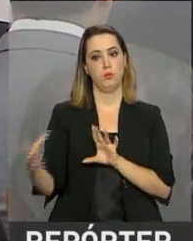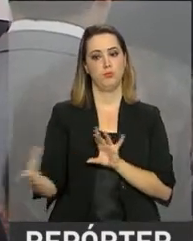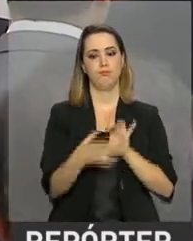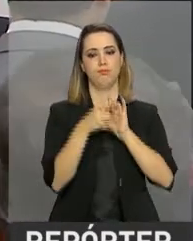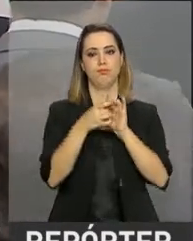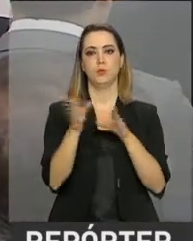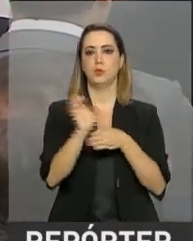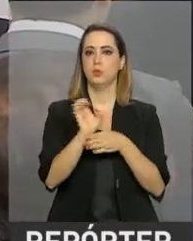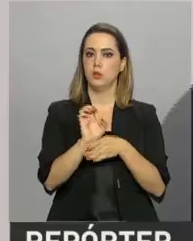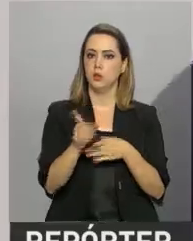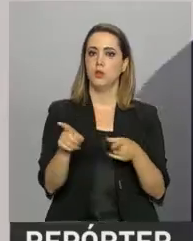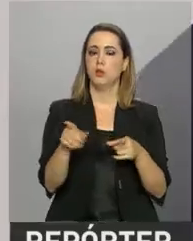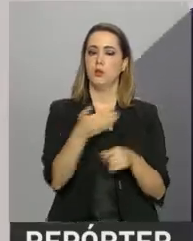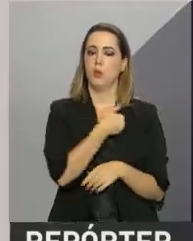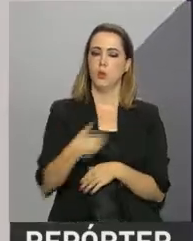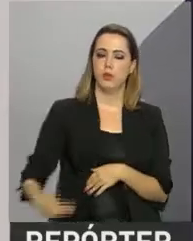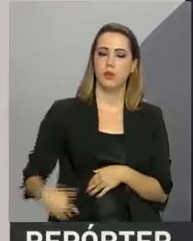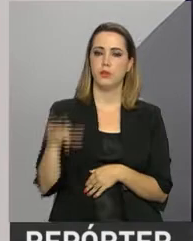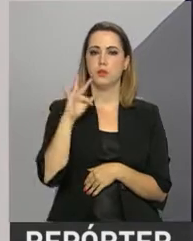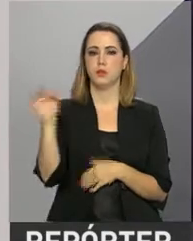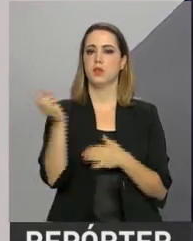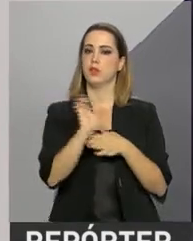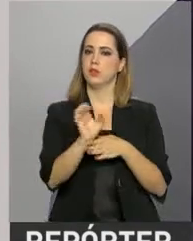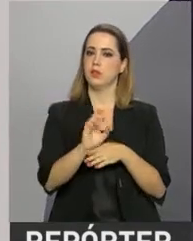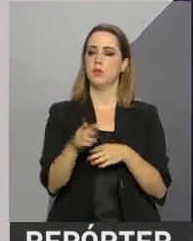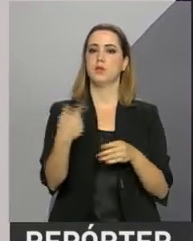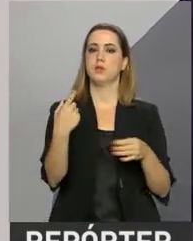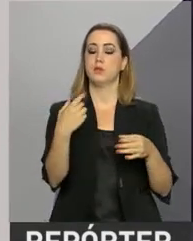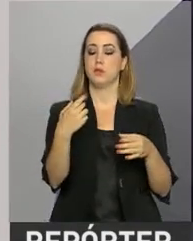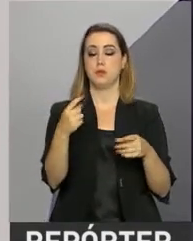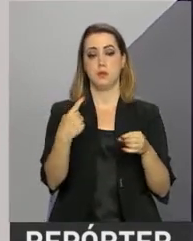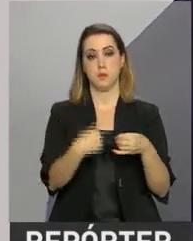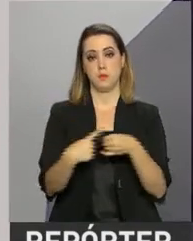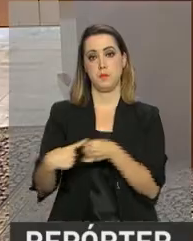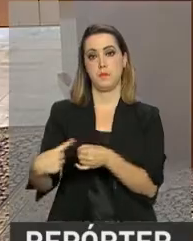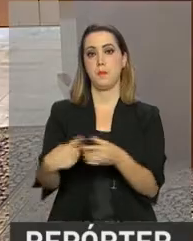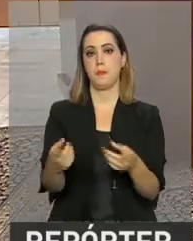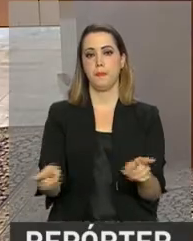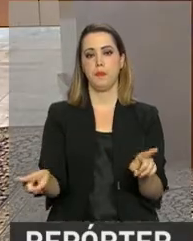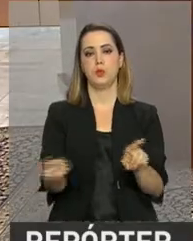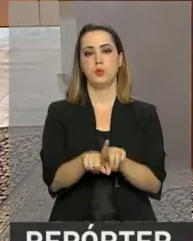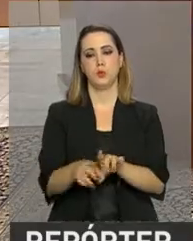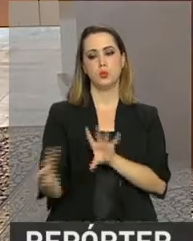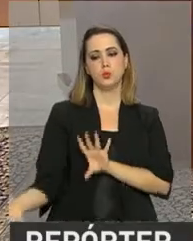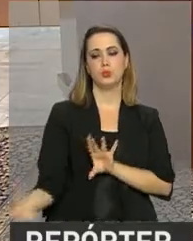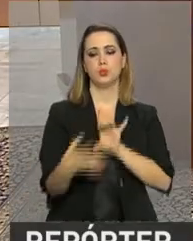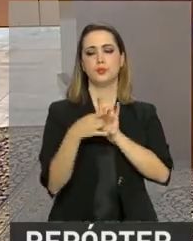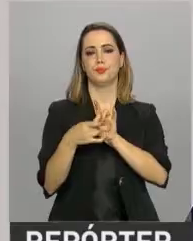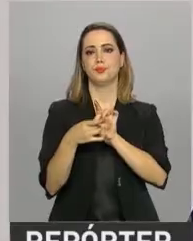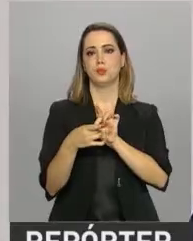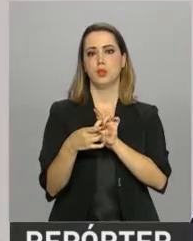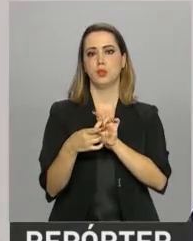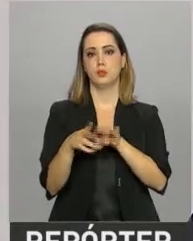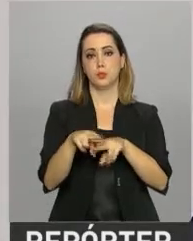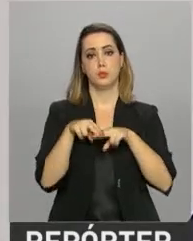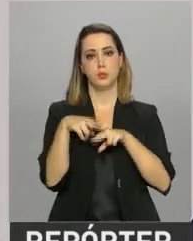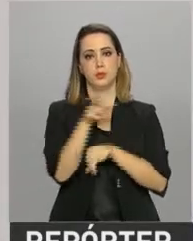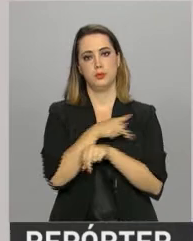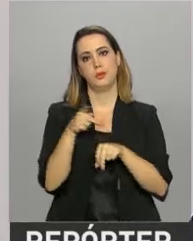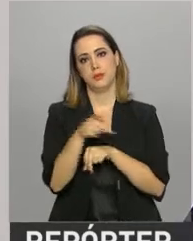estados e no particular municípios devem trabalhar juntos em função do país e curiosamente